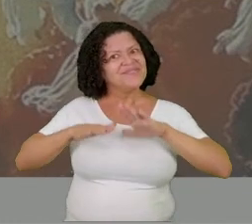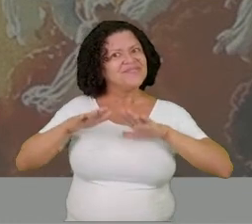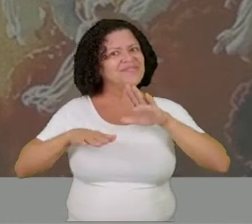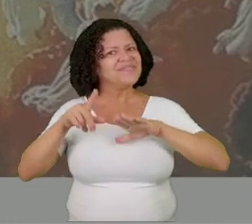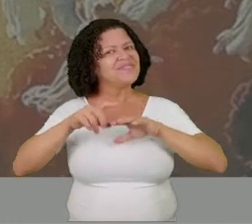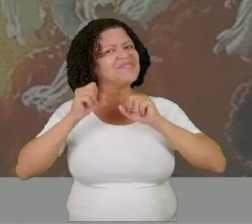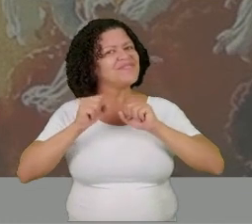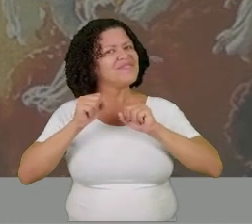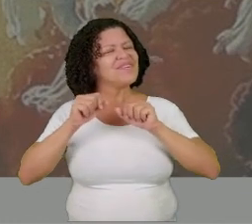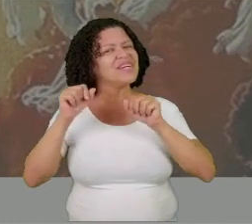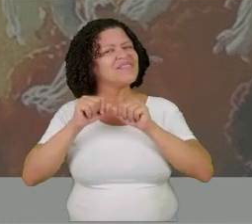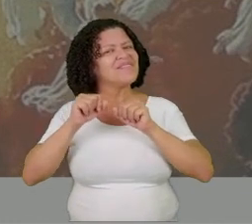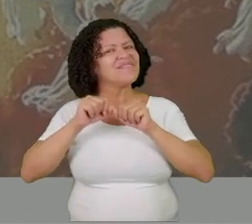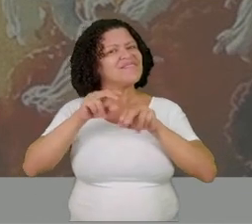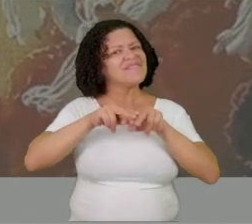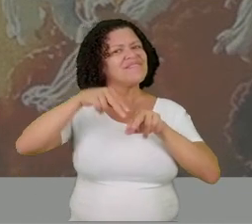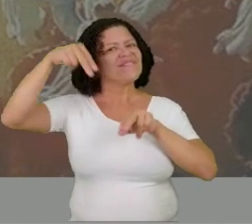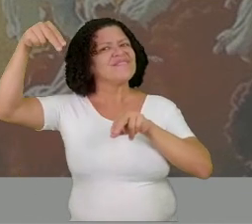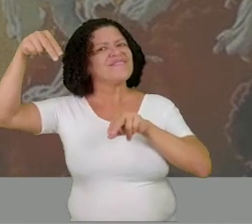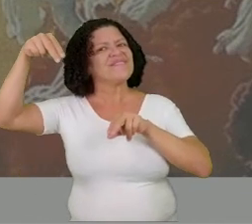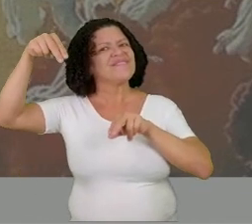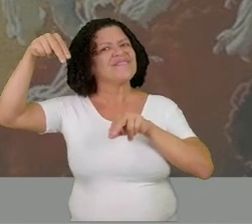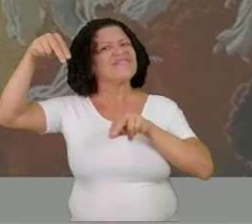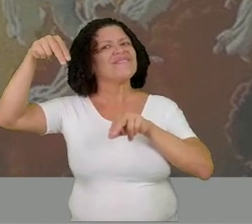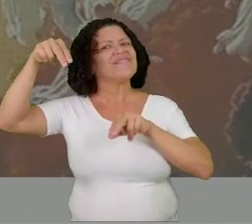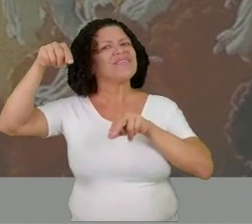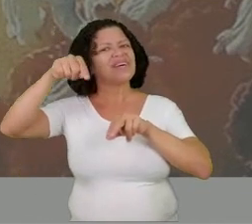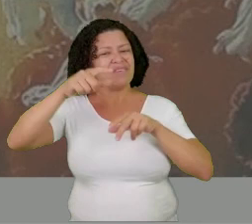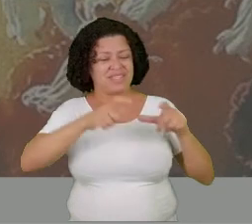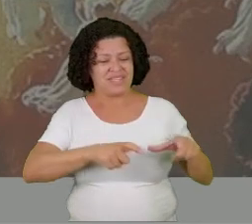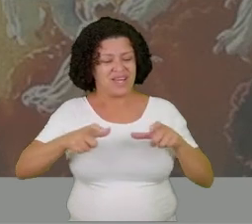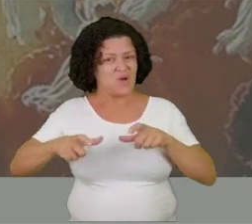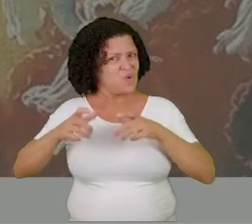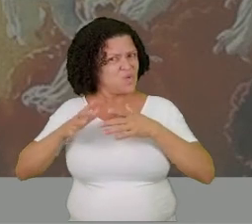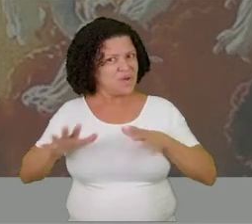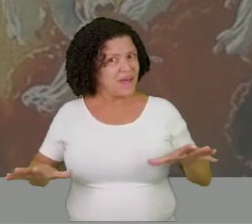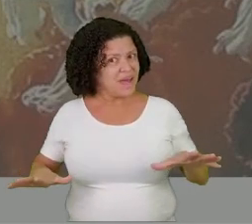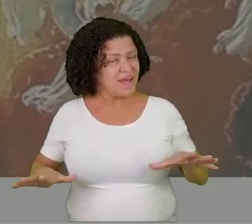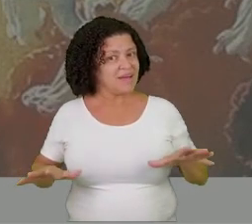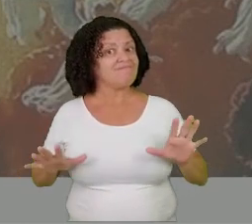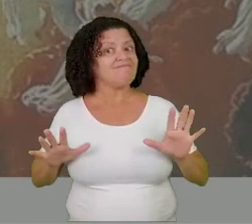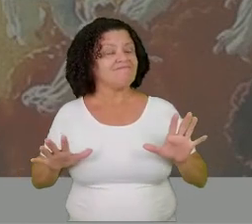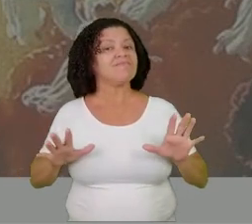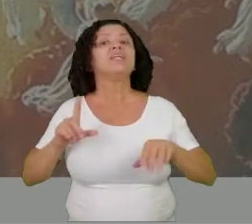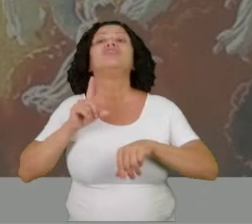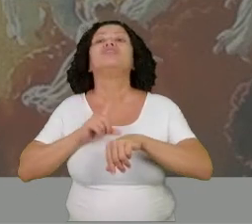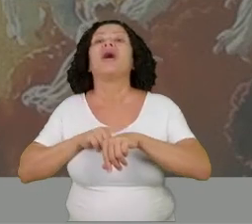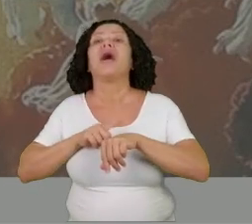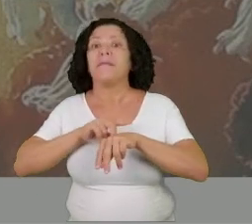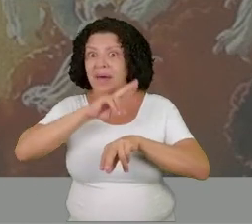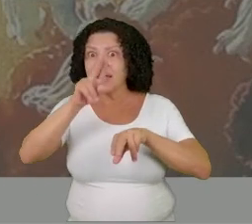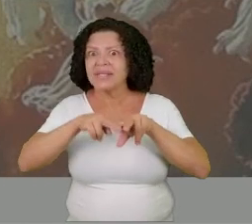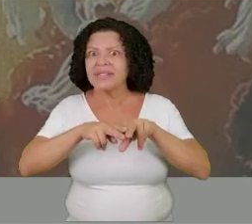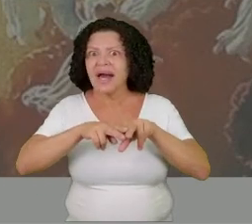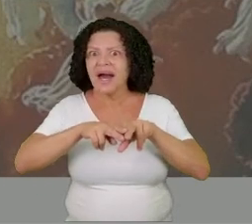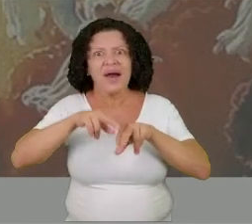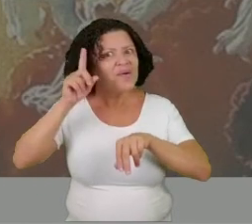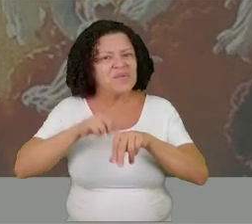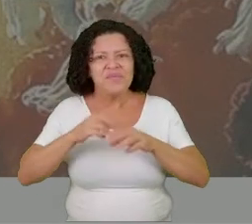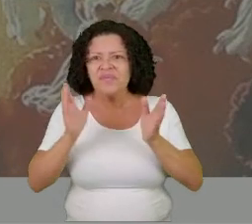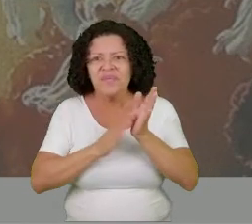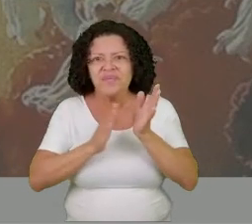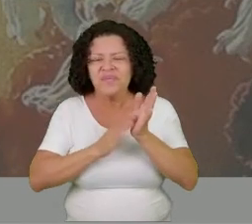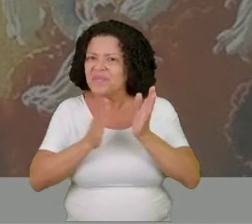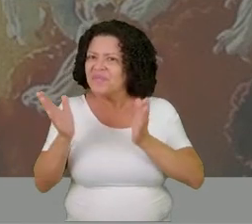hoje, talvez, pudéssemos, ao desencarnar, ir para uma região que não gostaríamos,